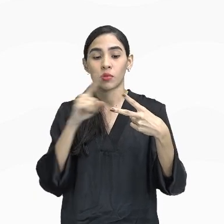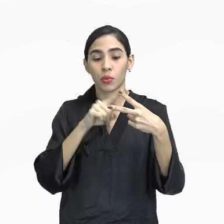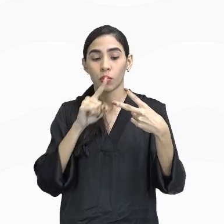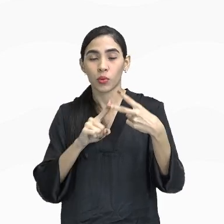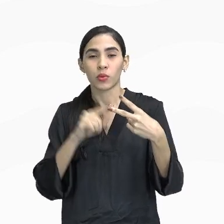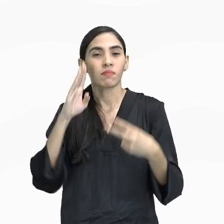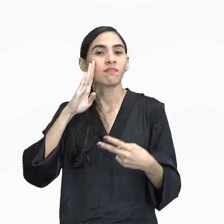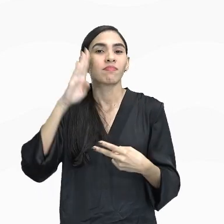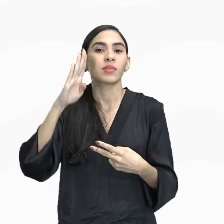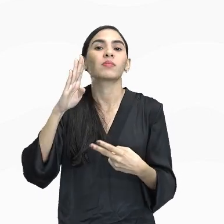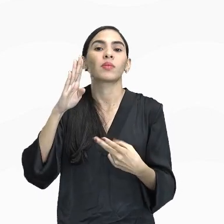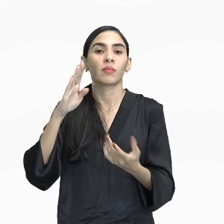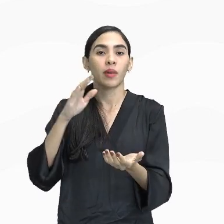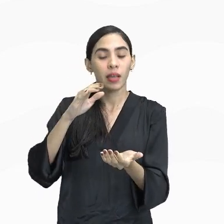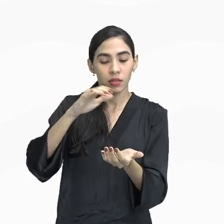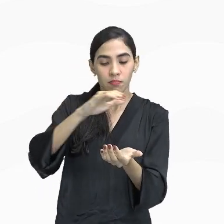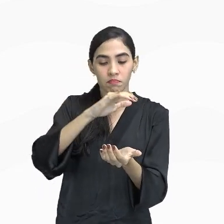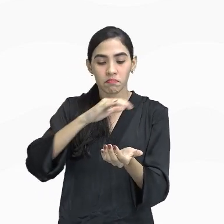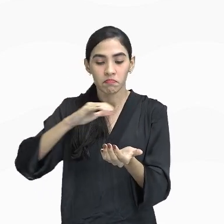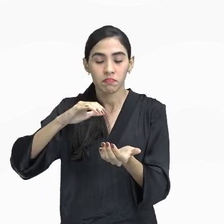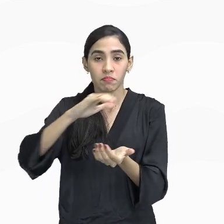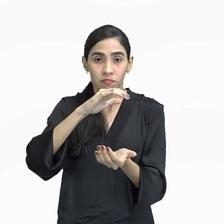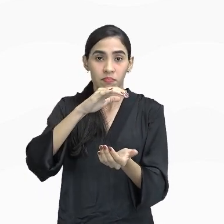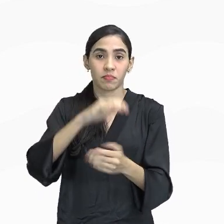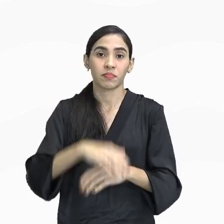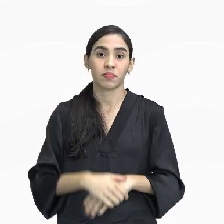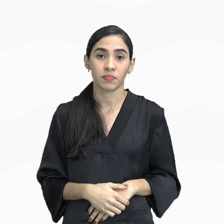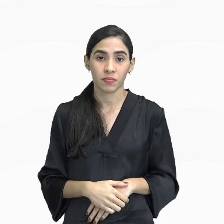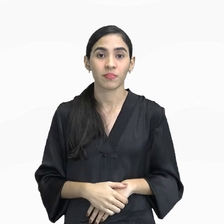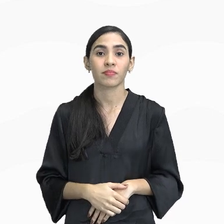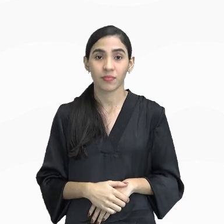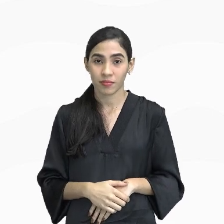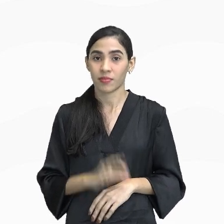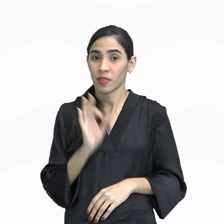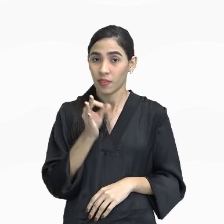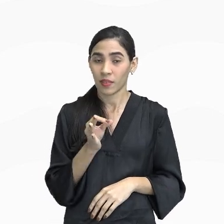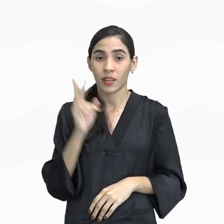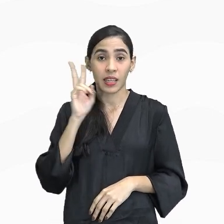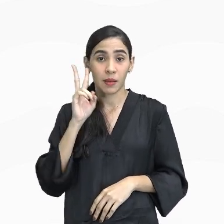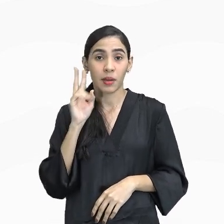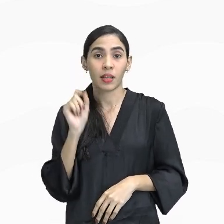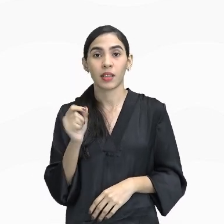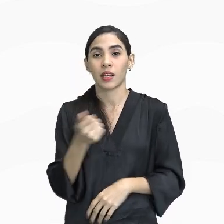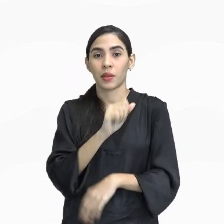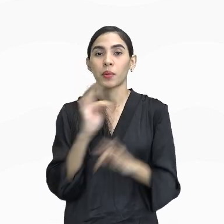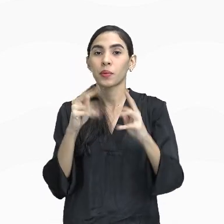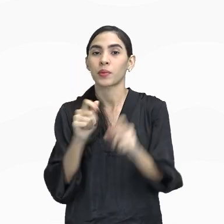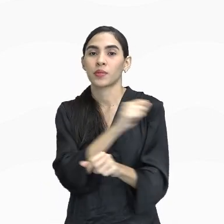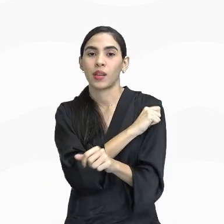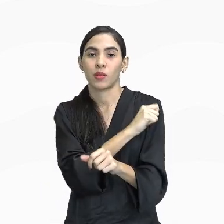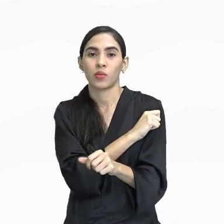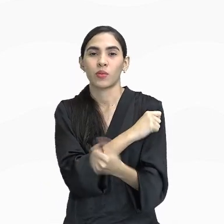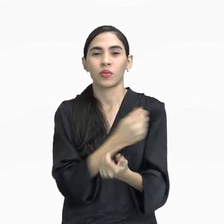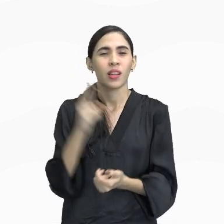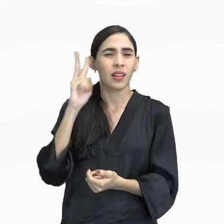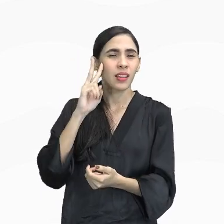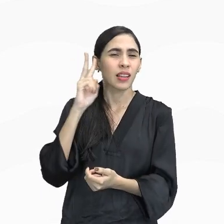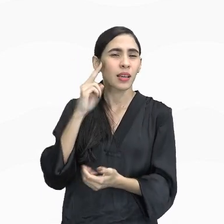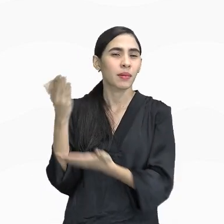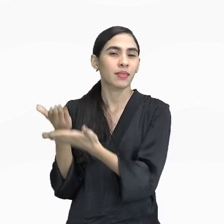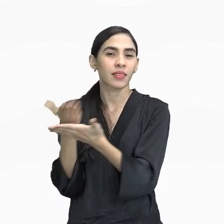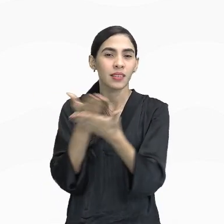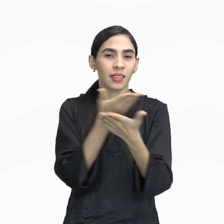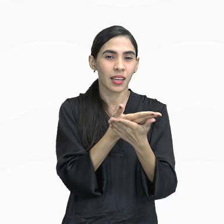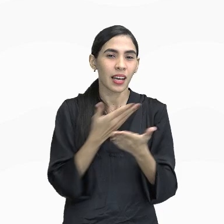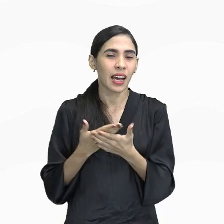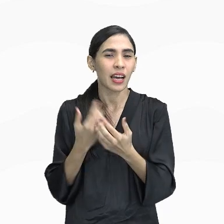aí principalmente na parte da nossa atmosfera. Exatamente, aí vale lembrar para os nossos alunos, aí lembrarem lá daquelas